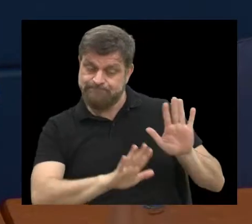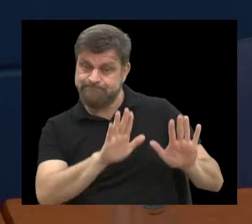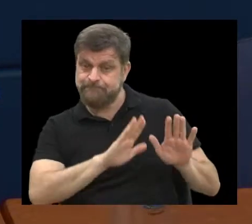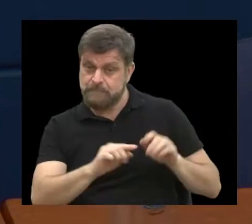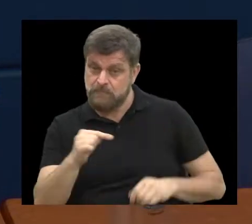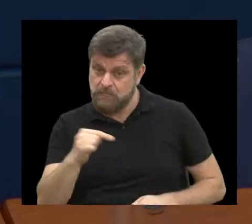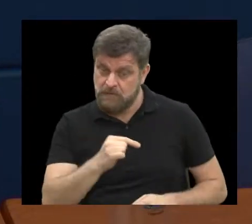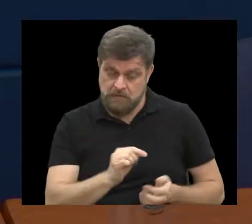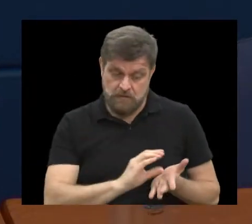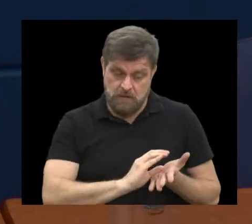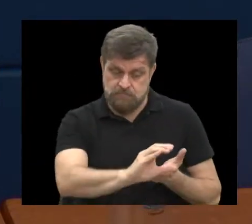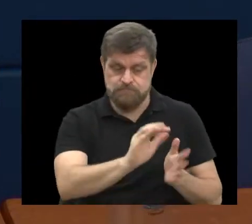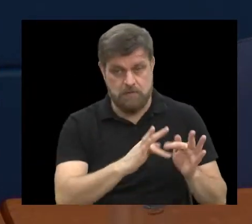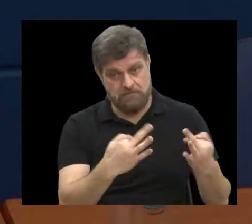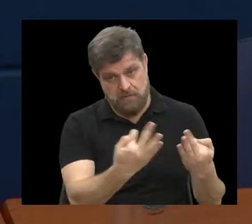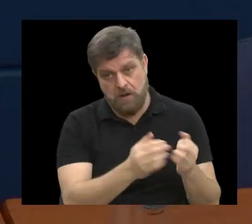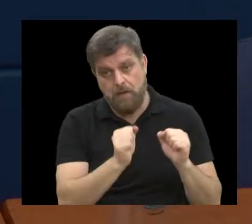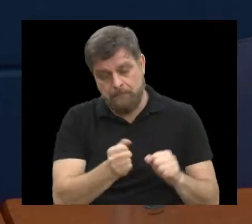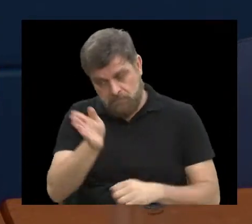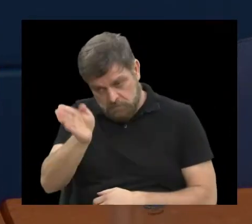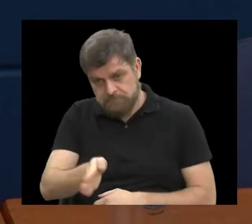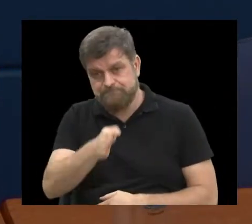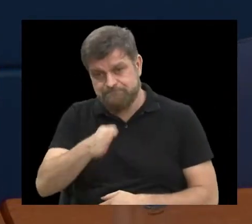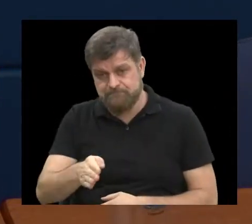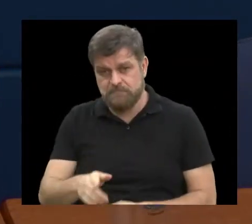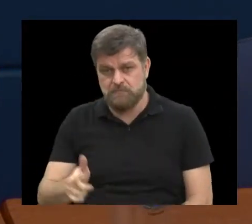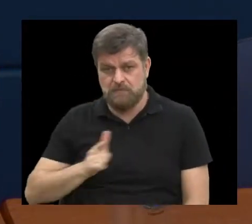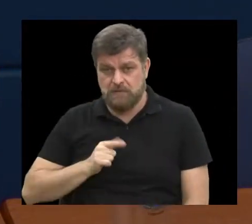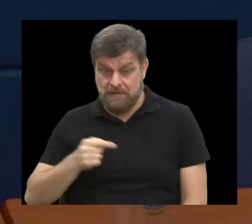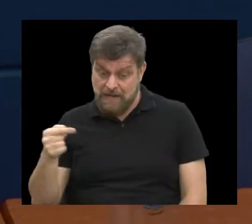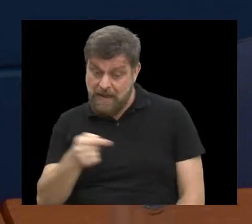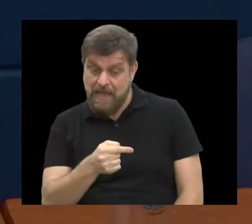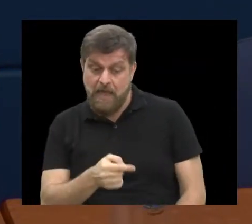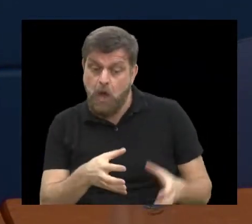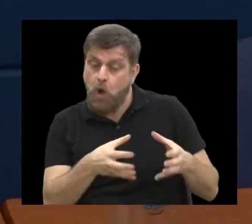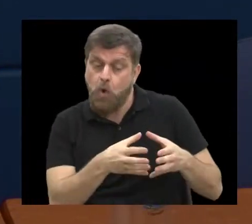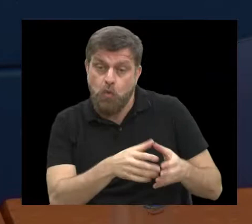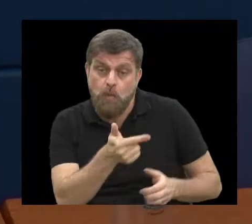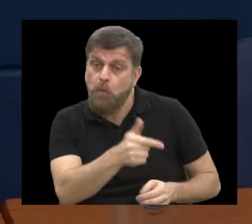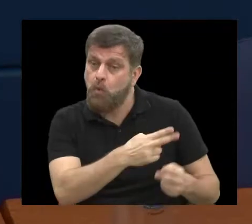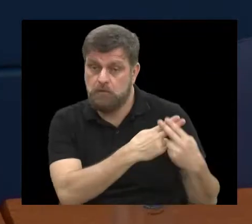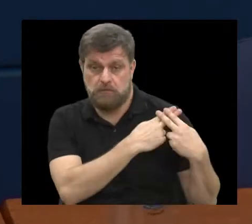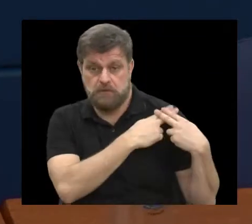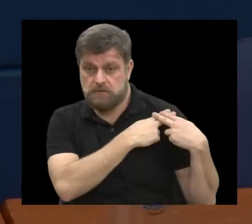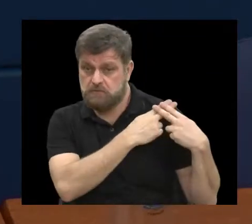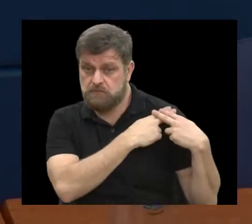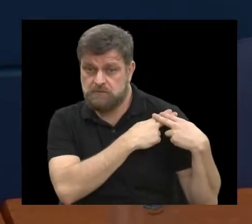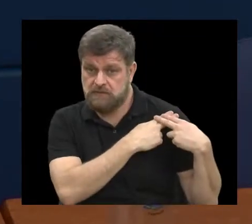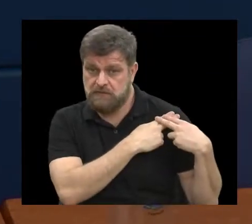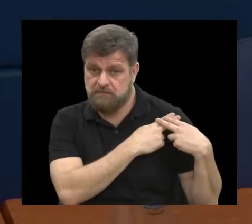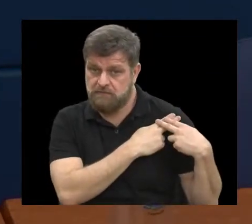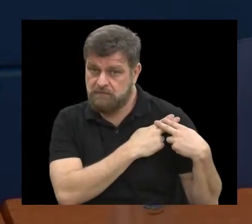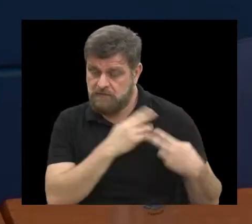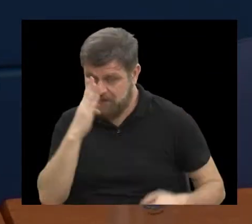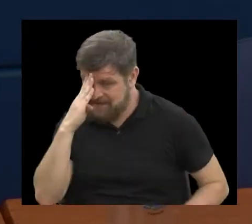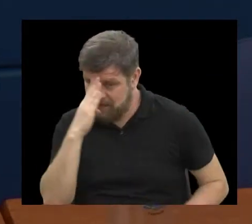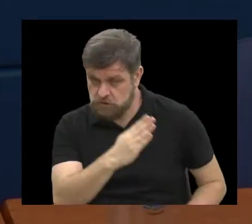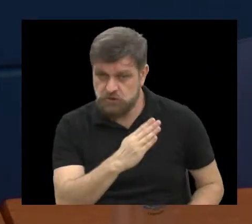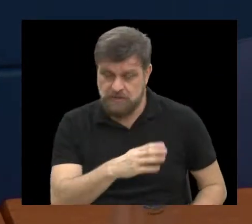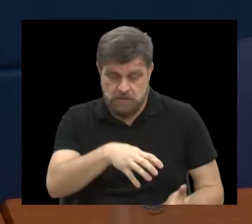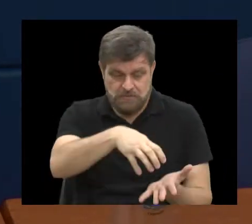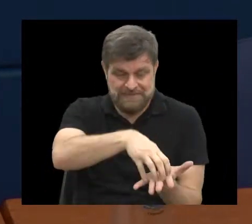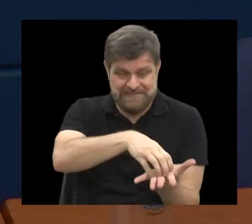a ser suspenso, cessado, mas daí é um outro órgão que operacionaliza. Daí é direto no CRAS que